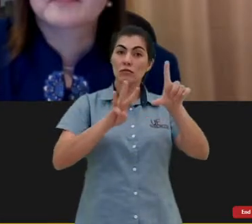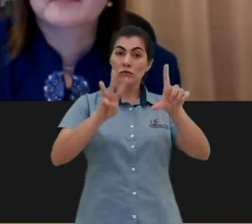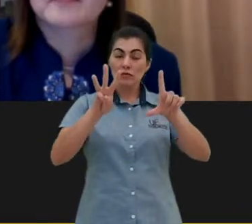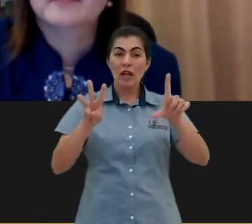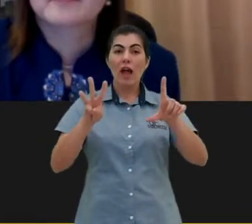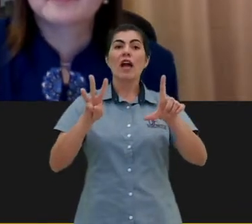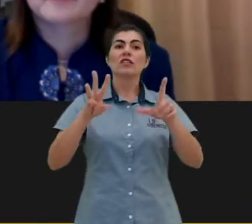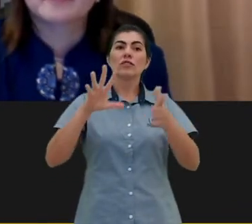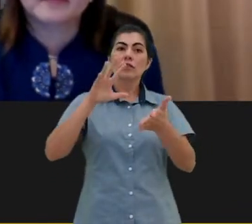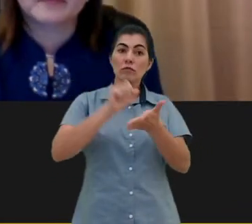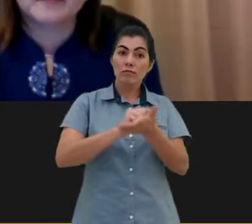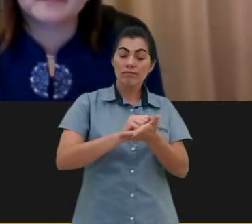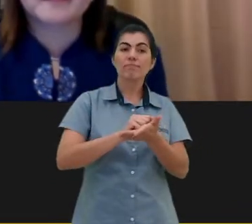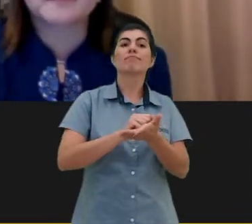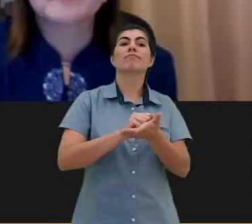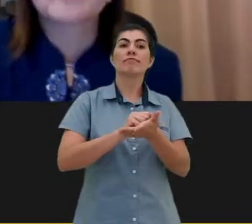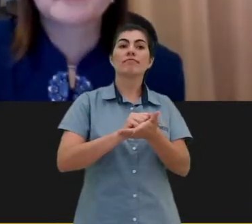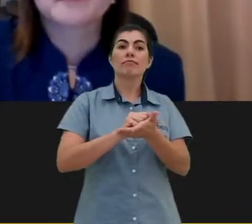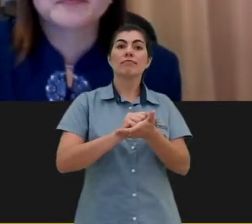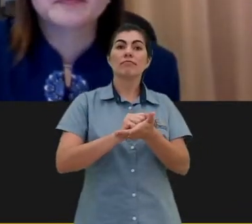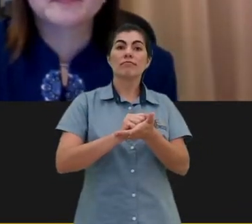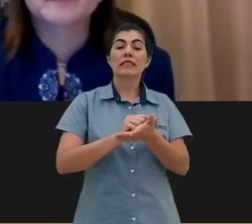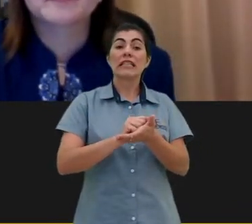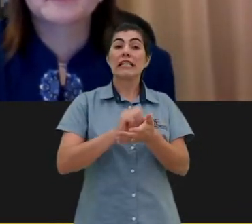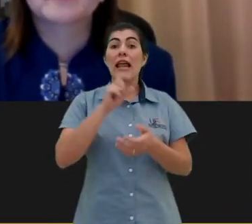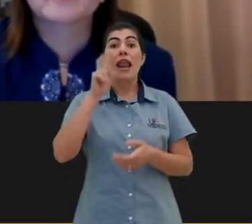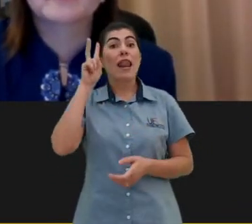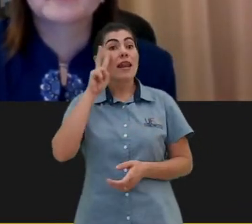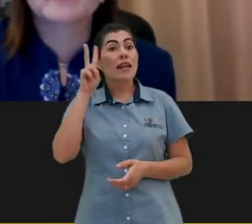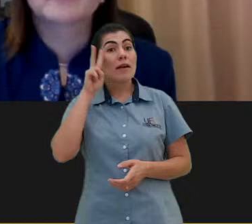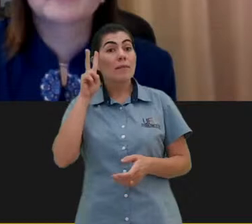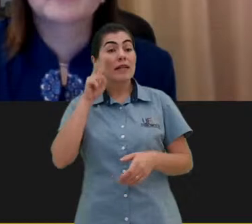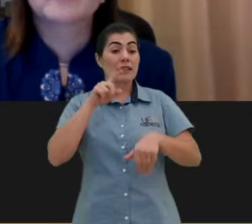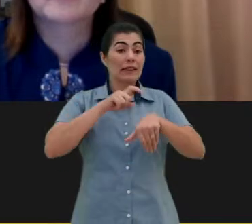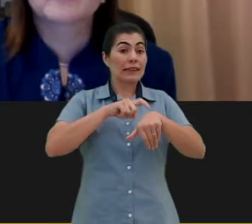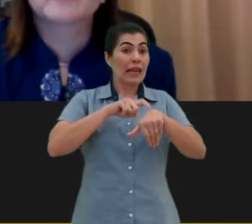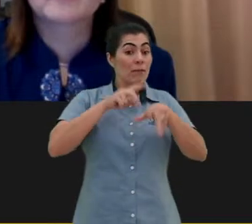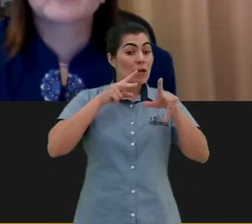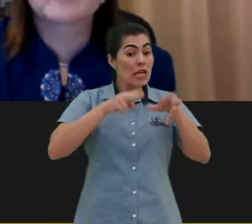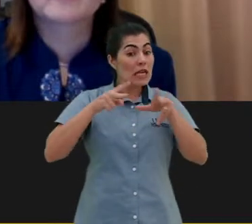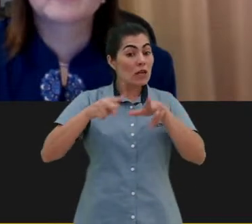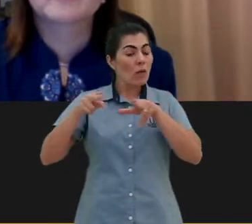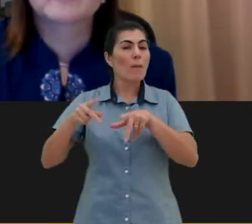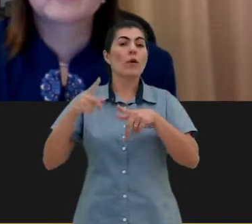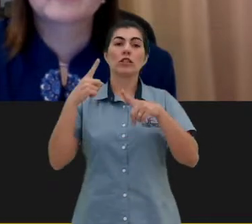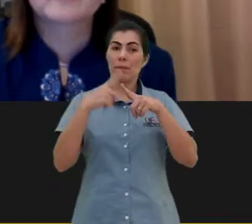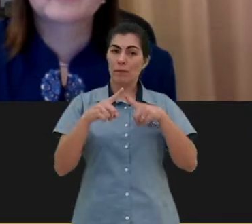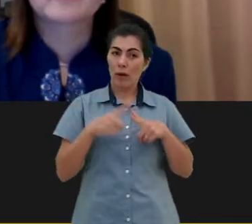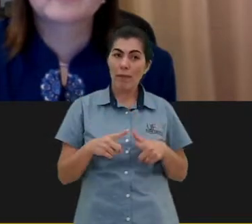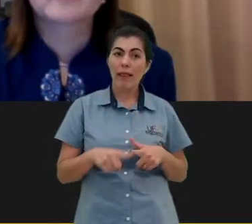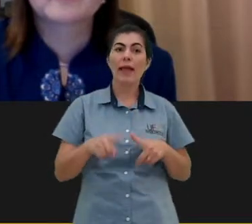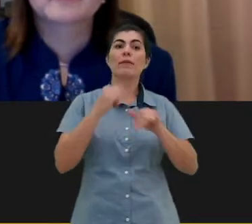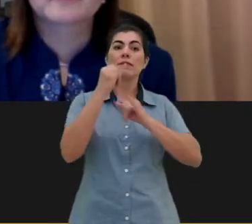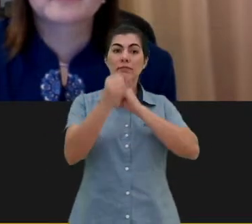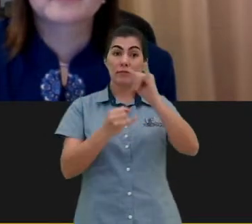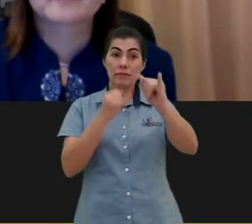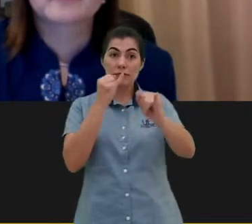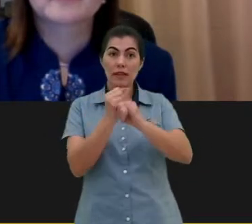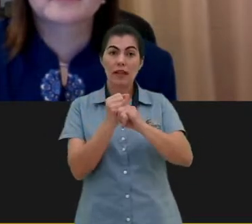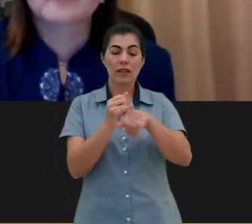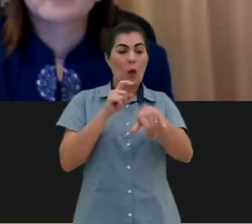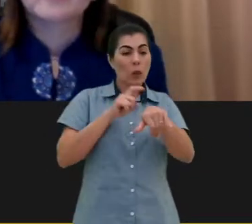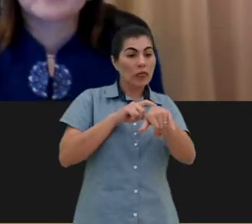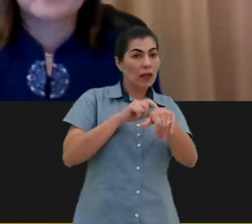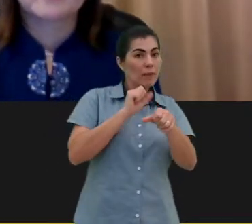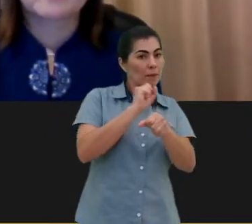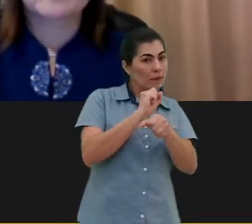confirmar a presença no evento. Lembrando que, se todos acessarem ao mesmo tempo, a gente pode ter problemas, mas vocês têm um tempinho aí para